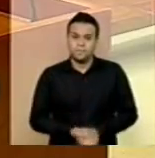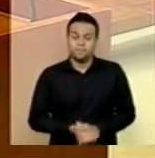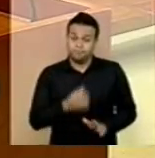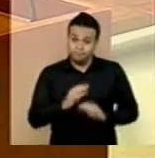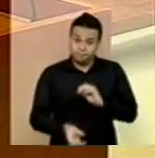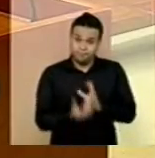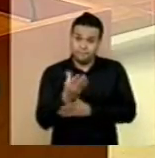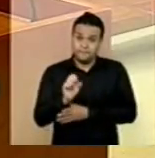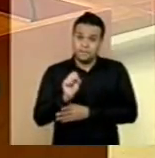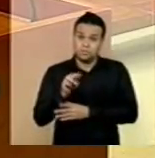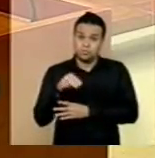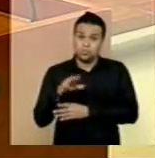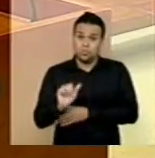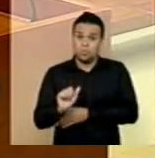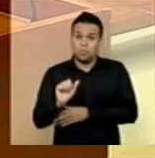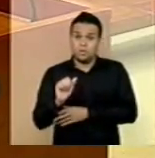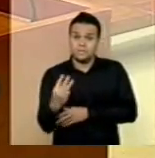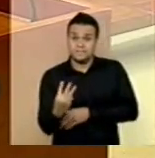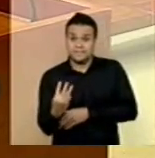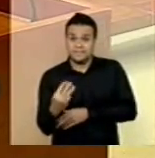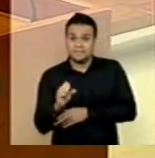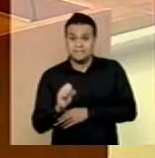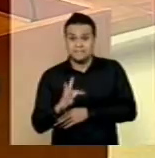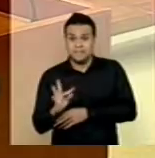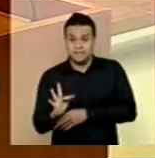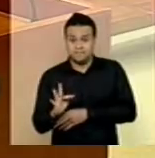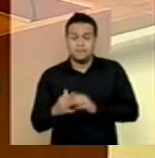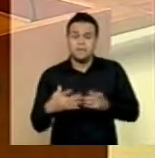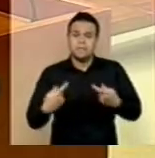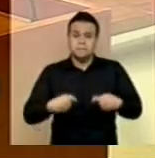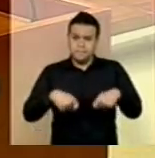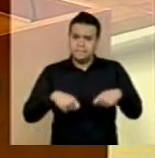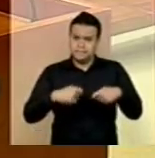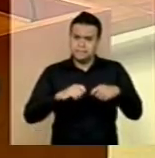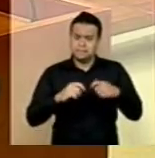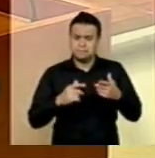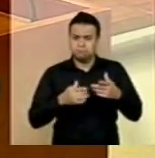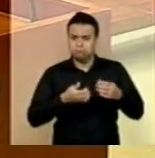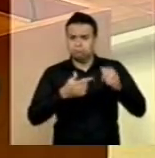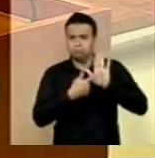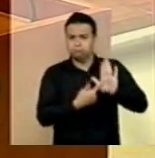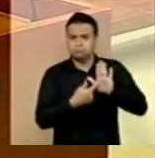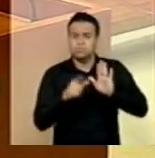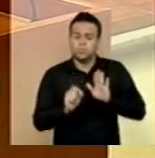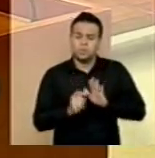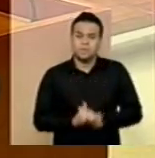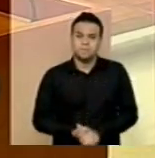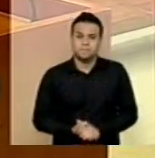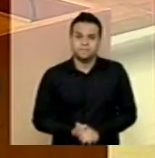do STF, na qual precisa ser ressaltada a